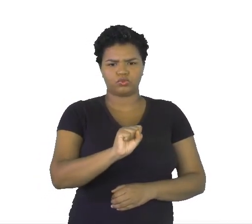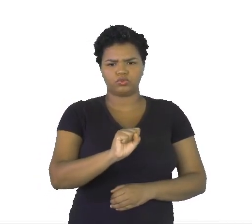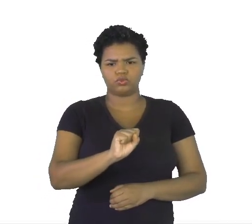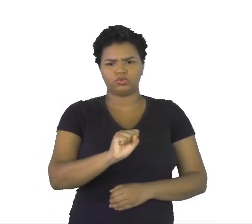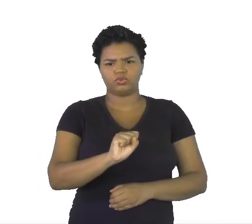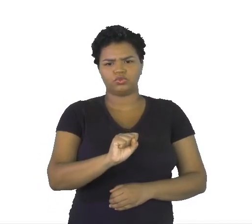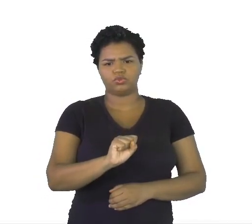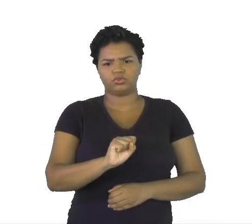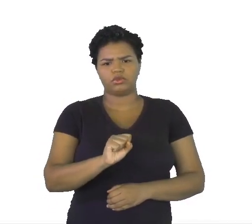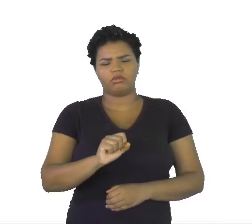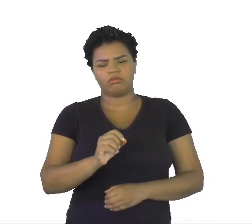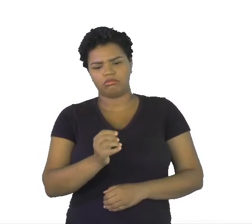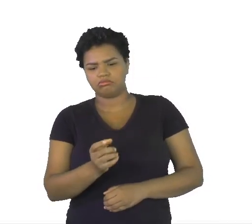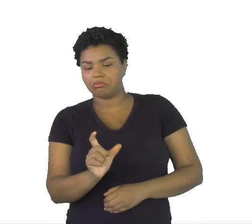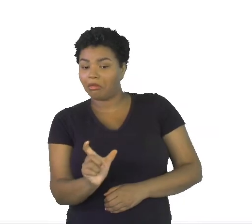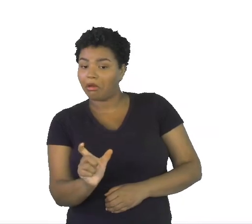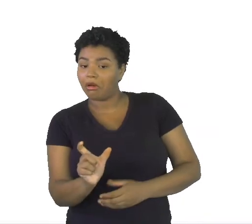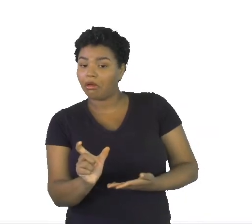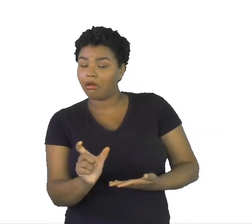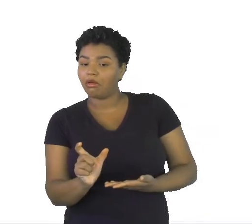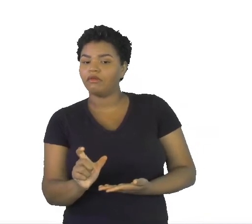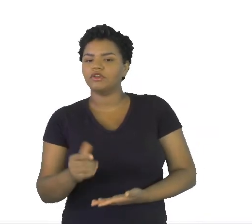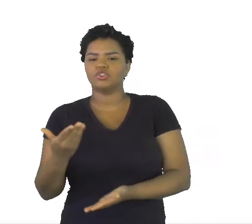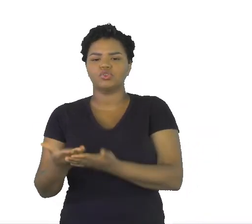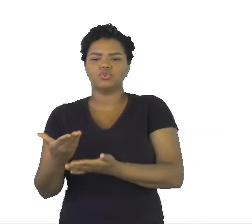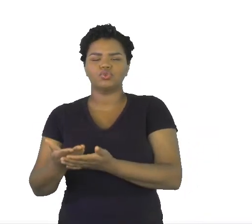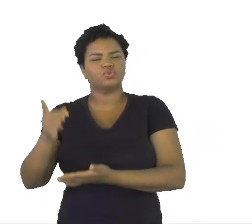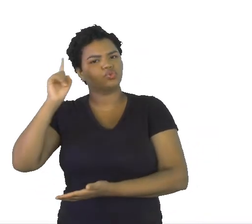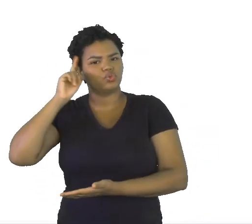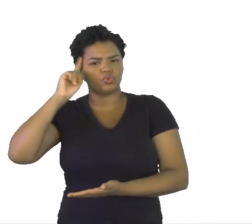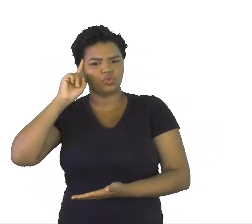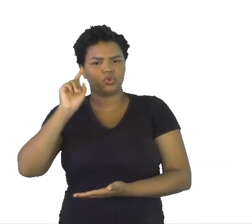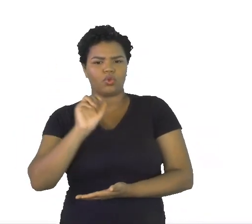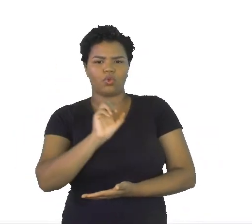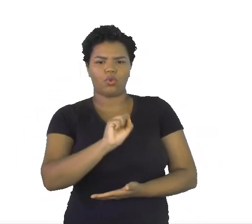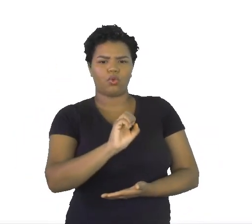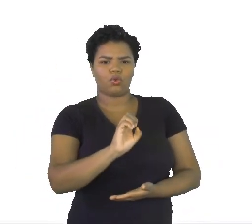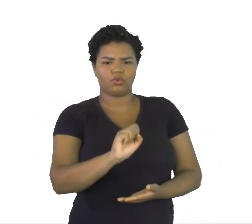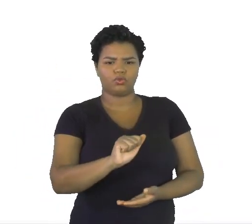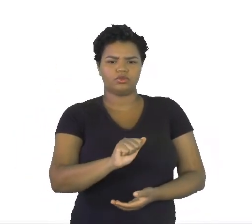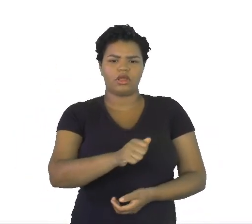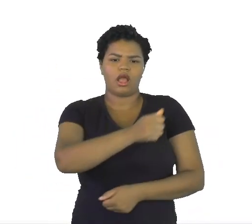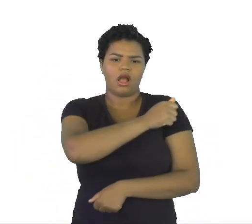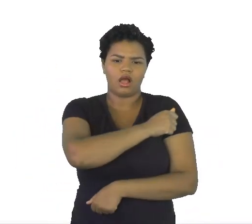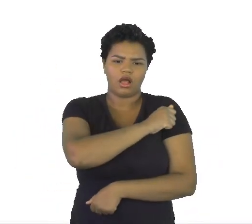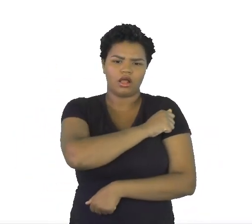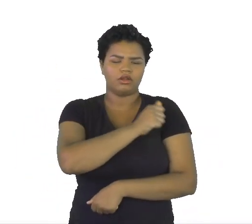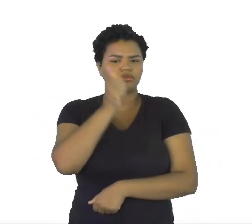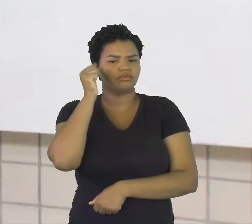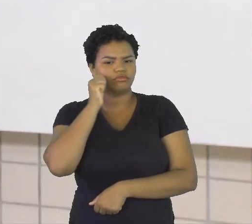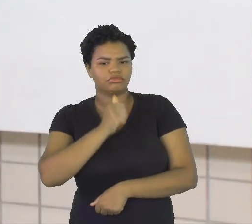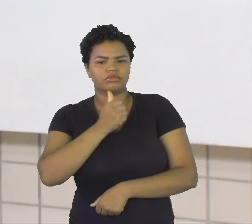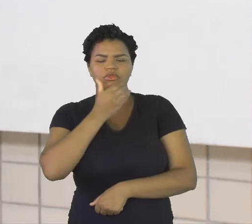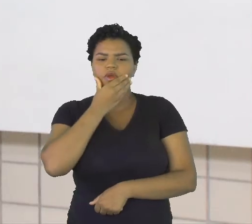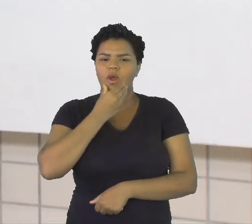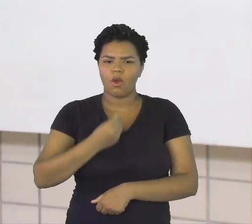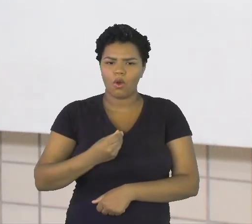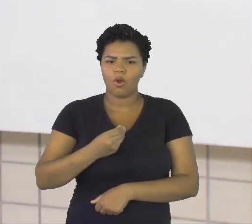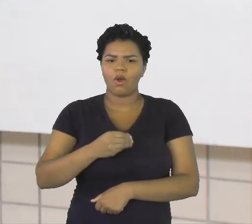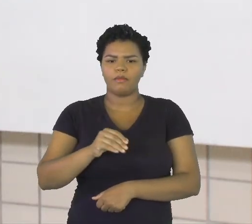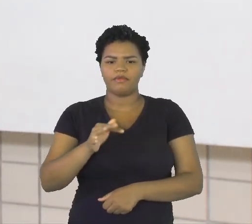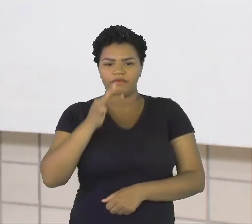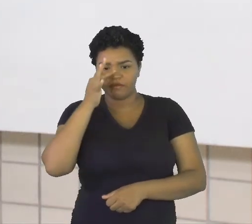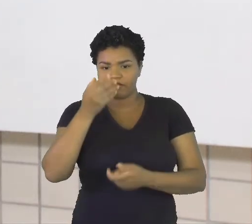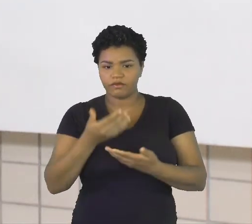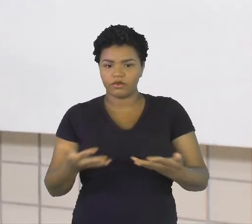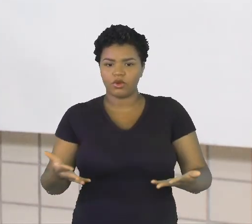os tararará estudam todos os dias. Os alunos, alunas, flores ou cravos. Qual?